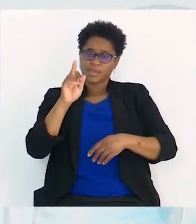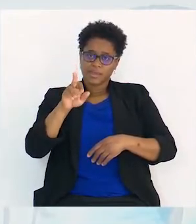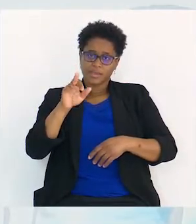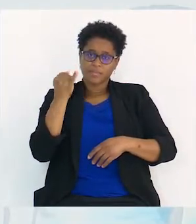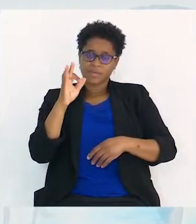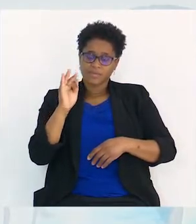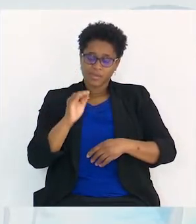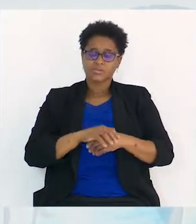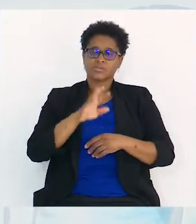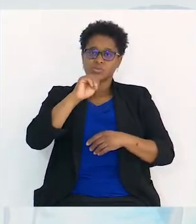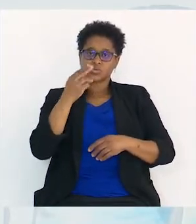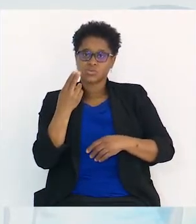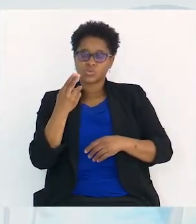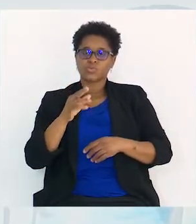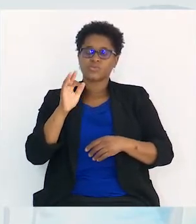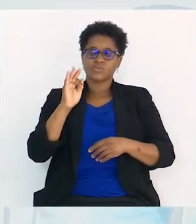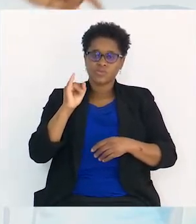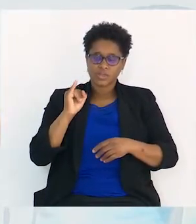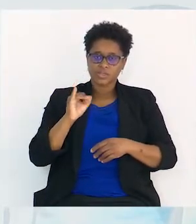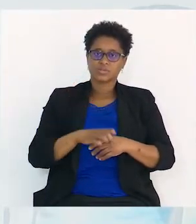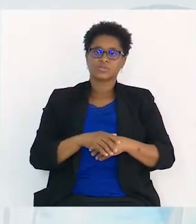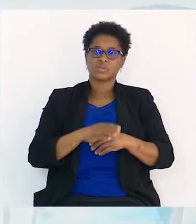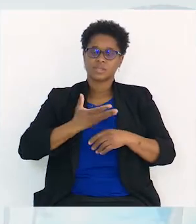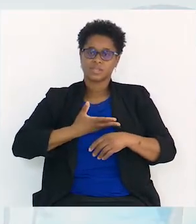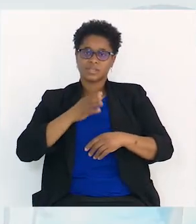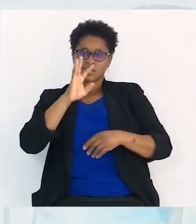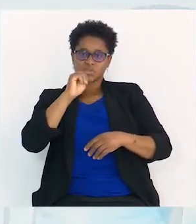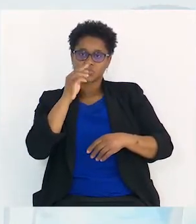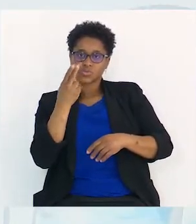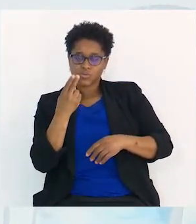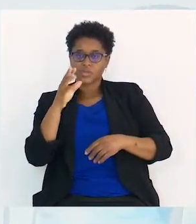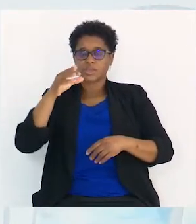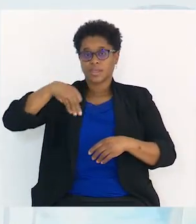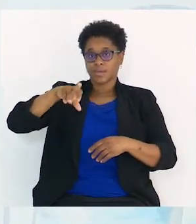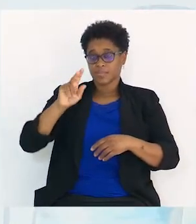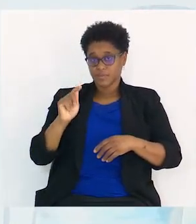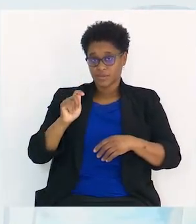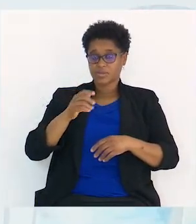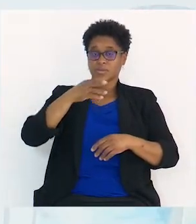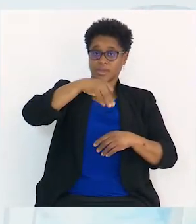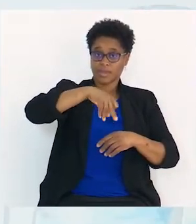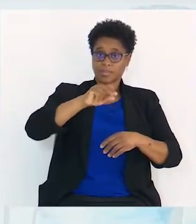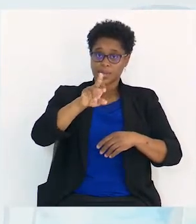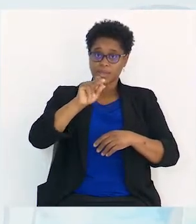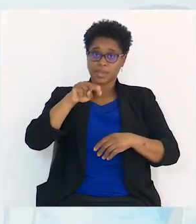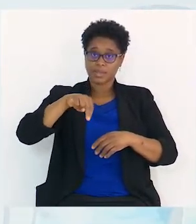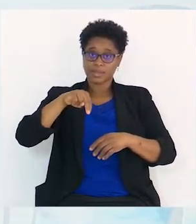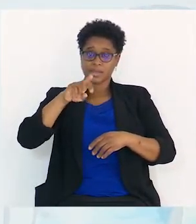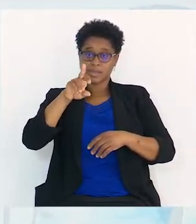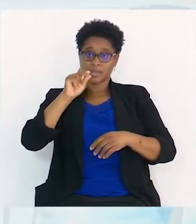sufixação, parasintética, regressiva e imprópria. Isso tudo no processo de formação pela